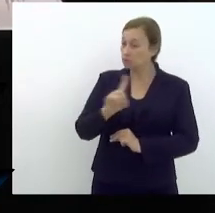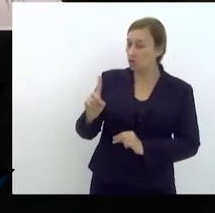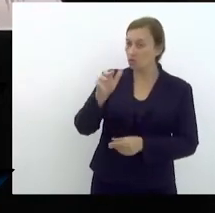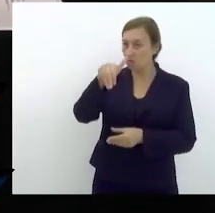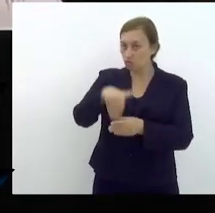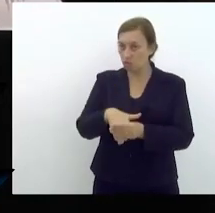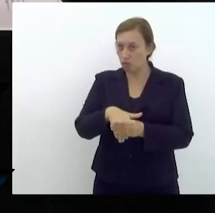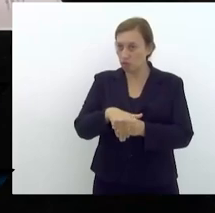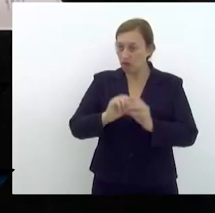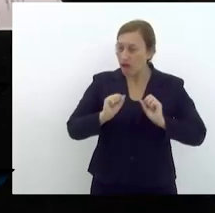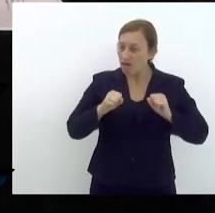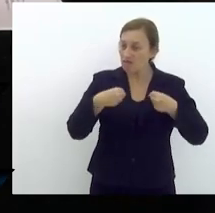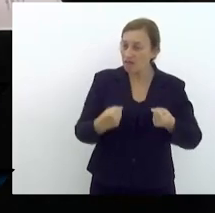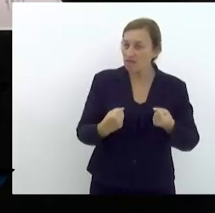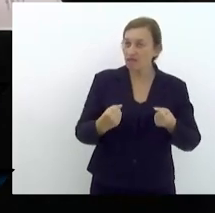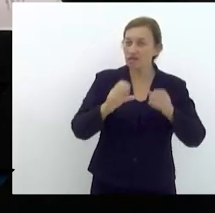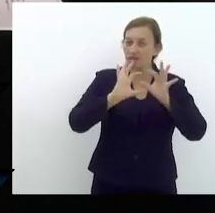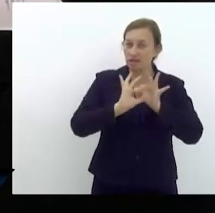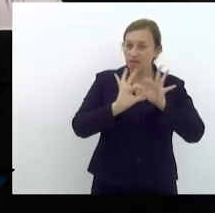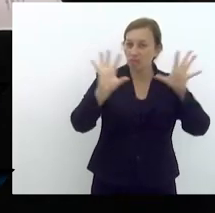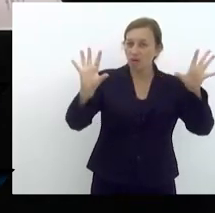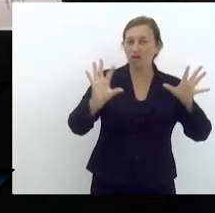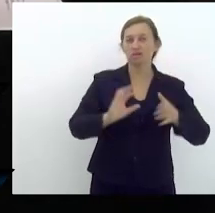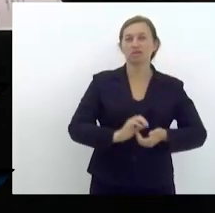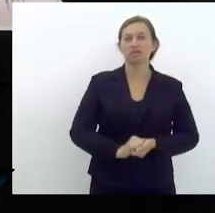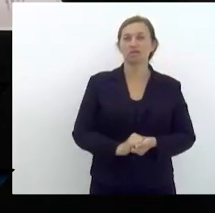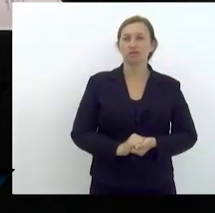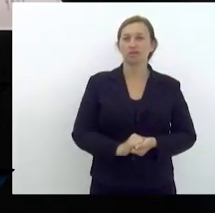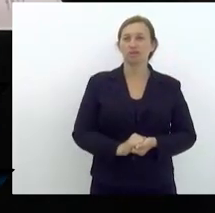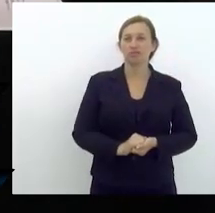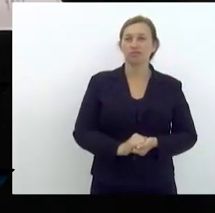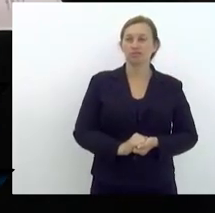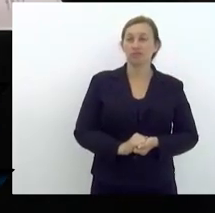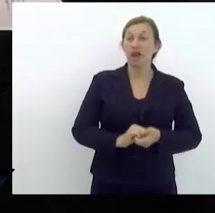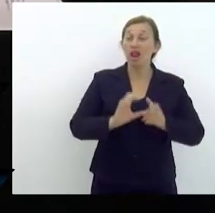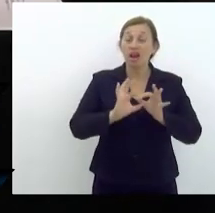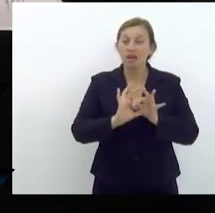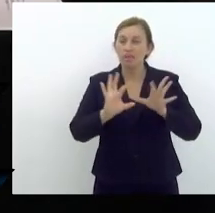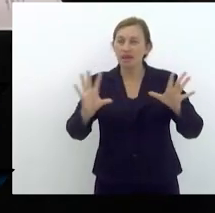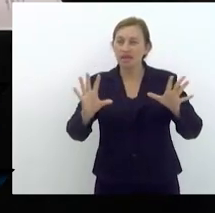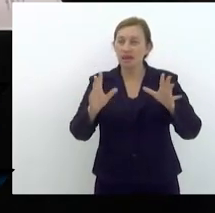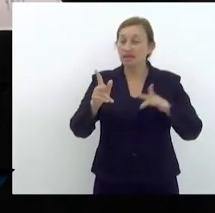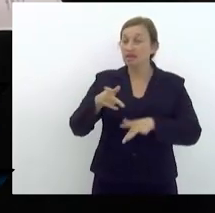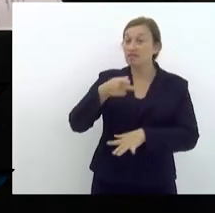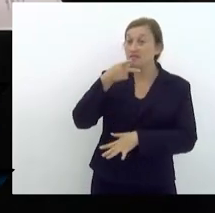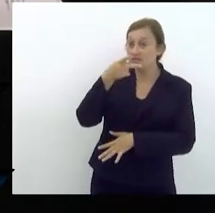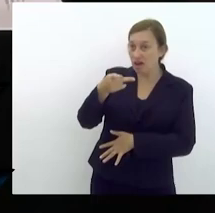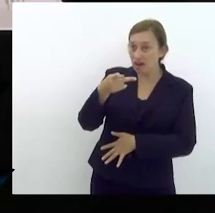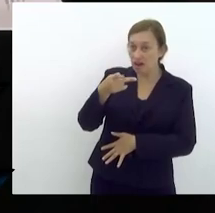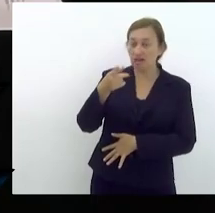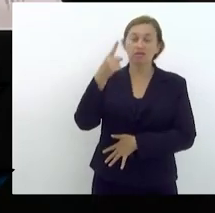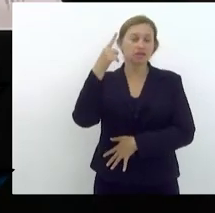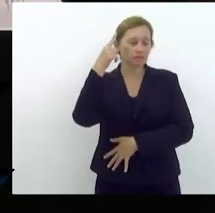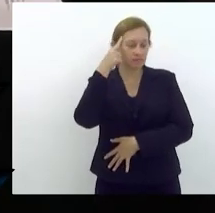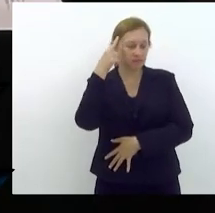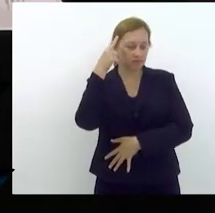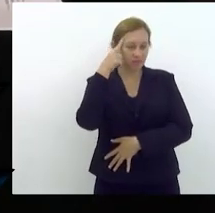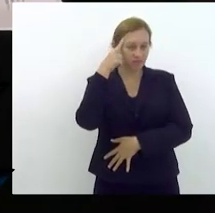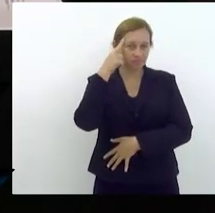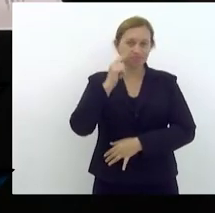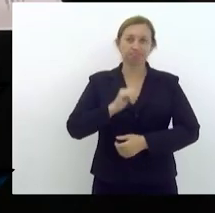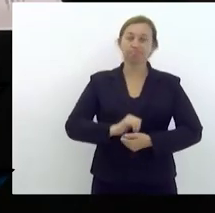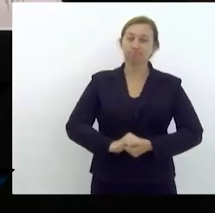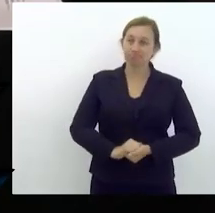a defesa da democracia passa pela liberdade de expressão e de pensamento